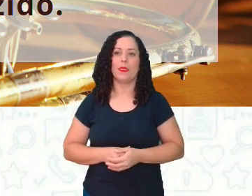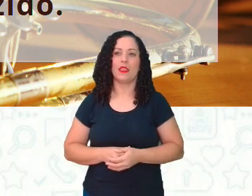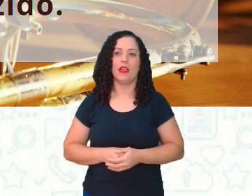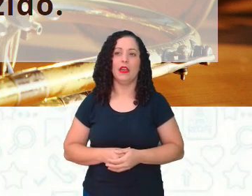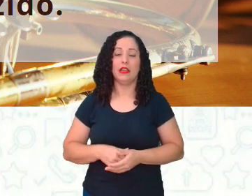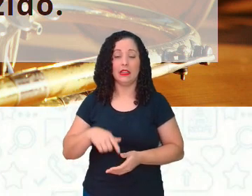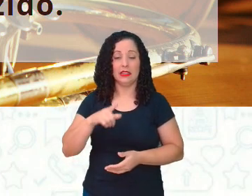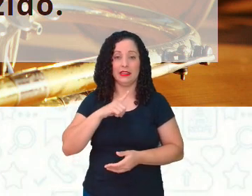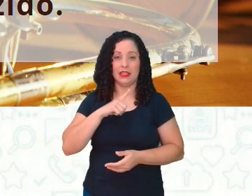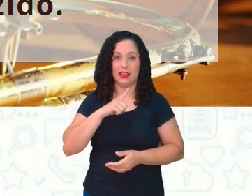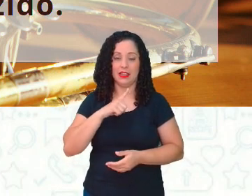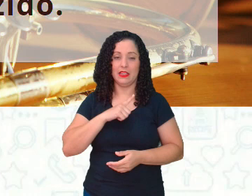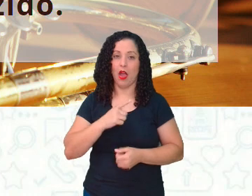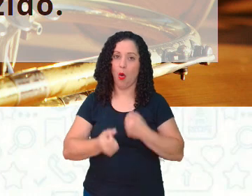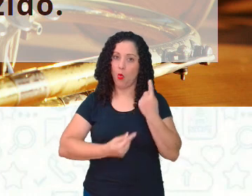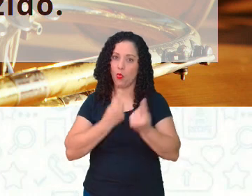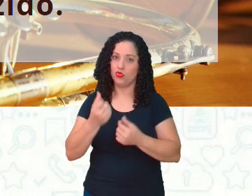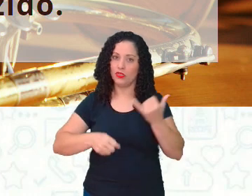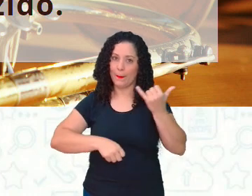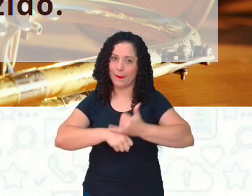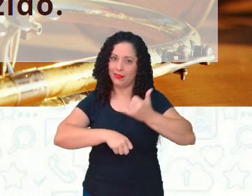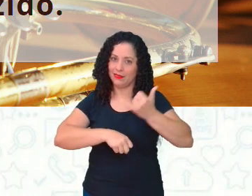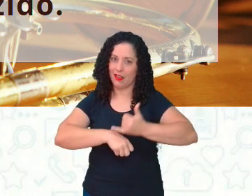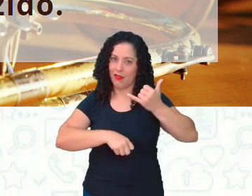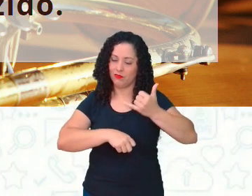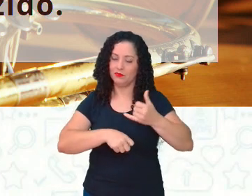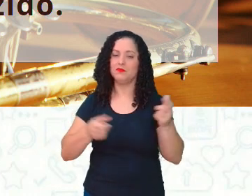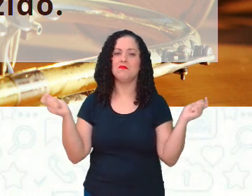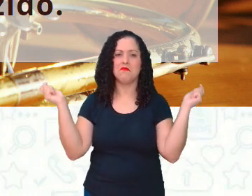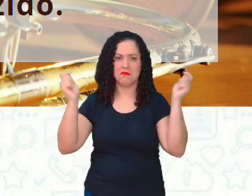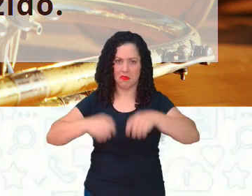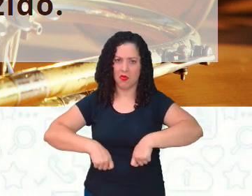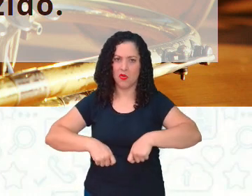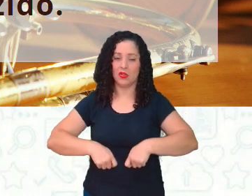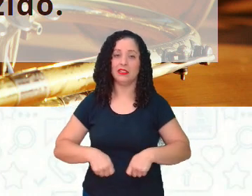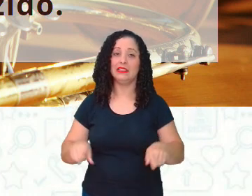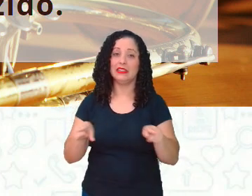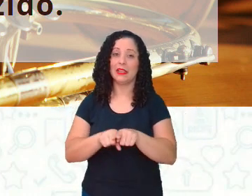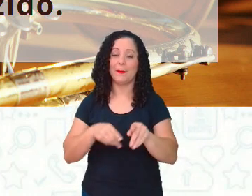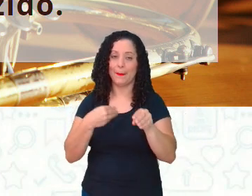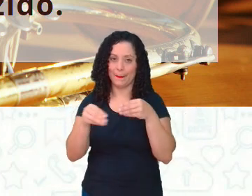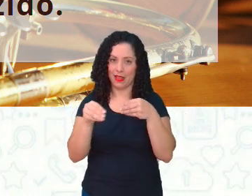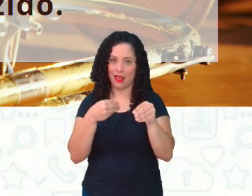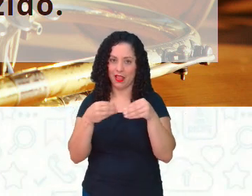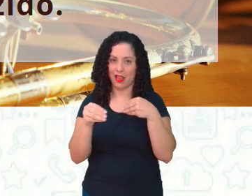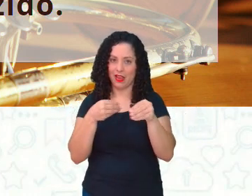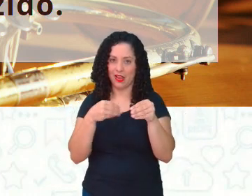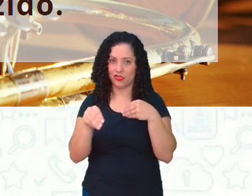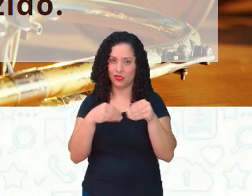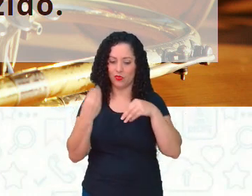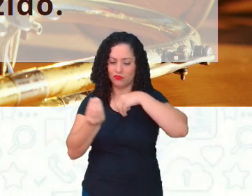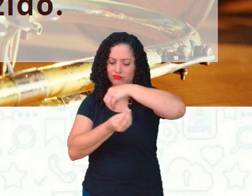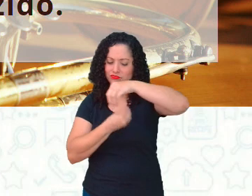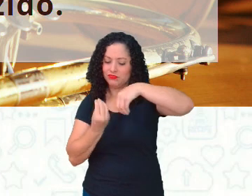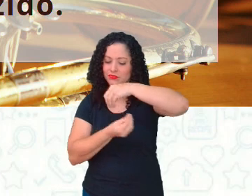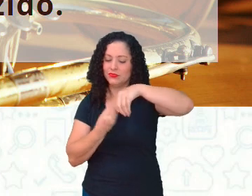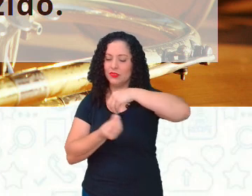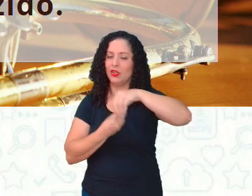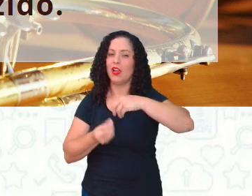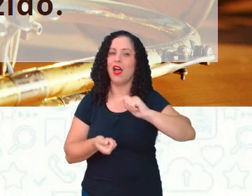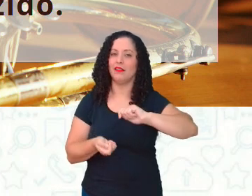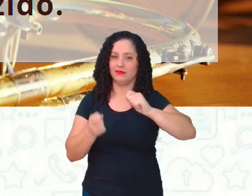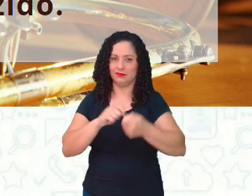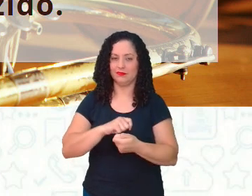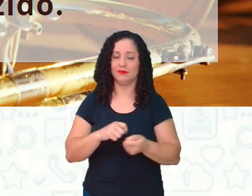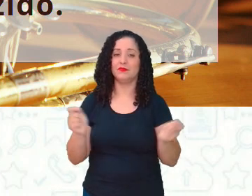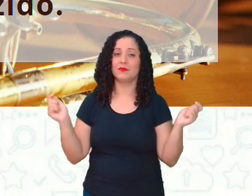alguns são de metal. Eles podem ser feitos também de metal e plástico, né, e conter plástico na composição. E